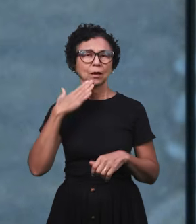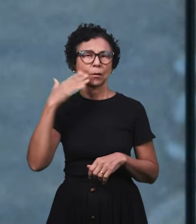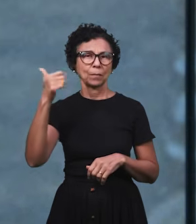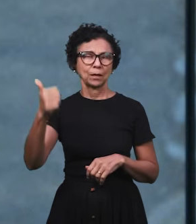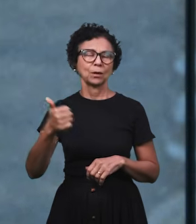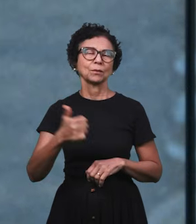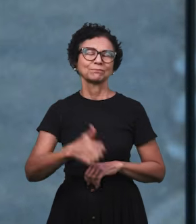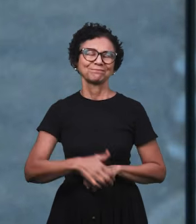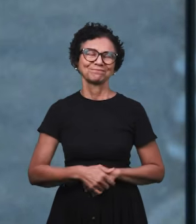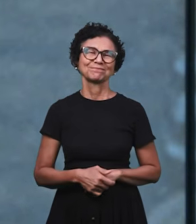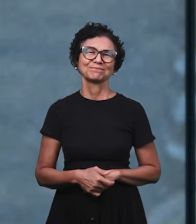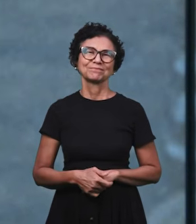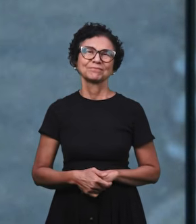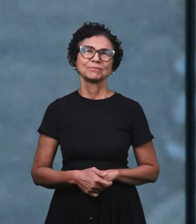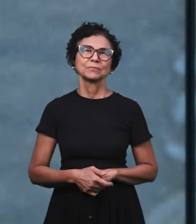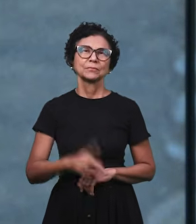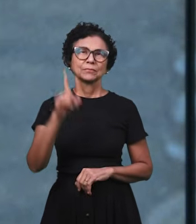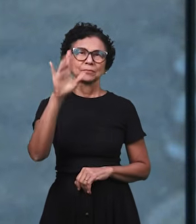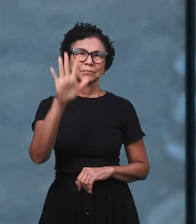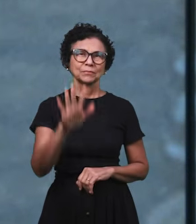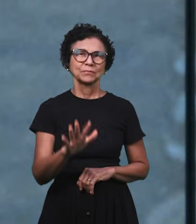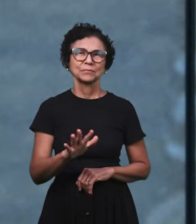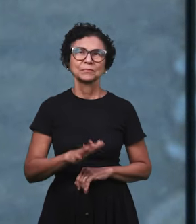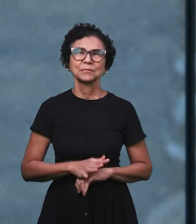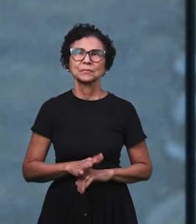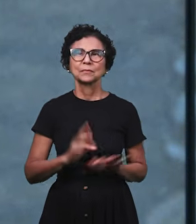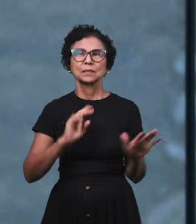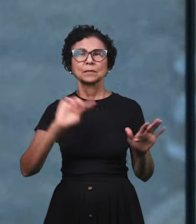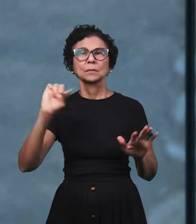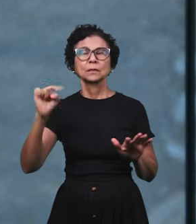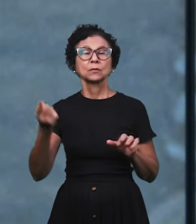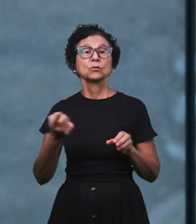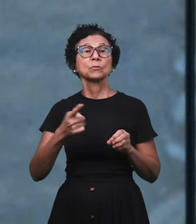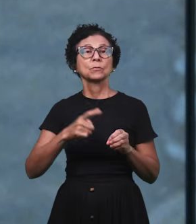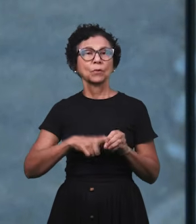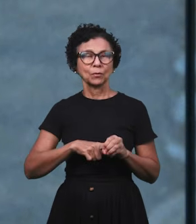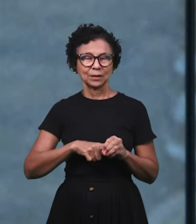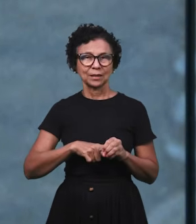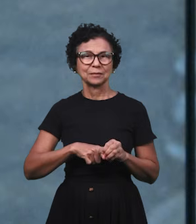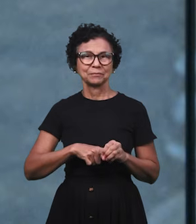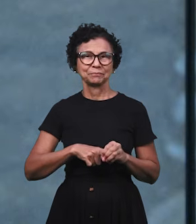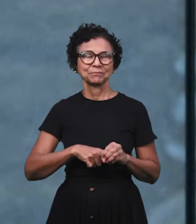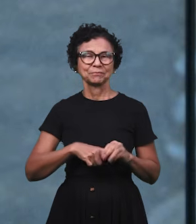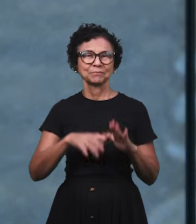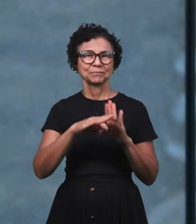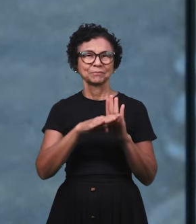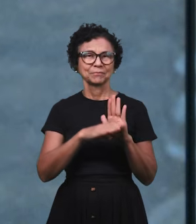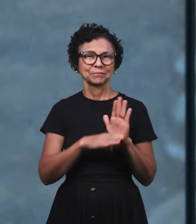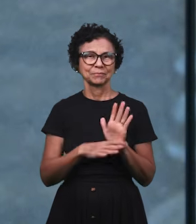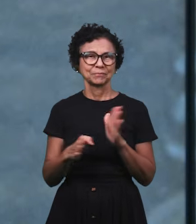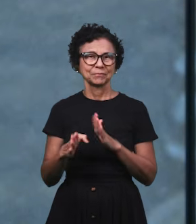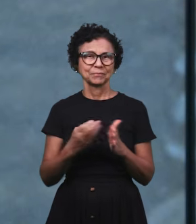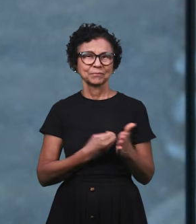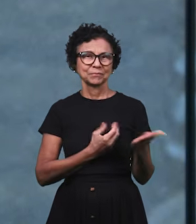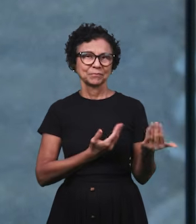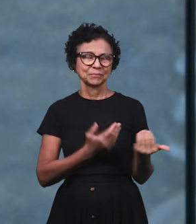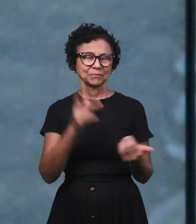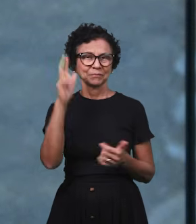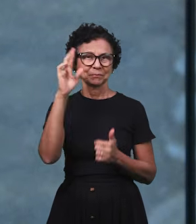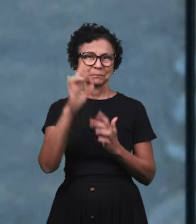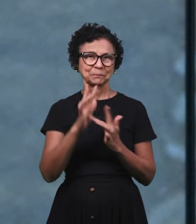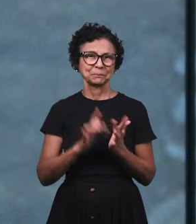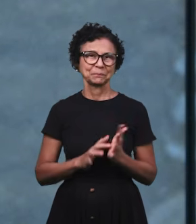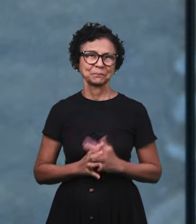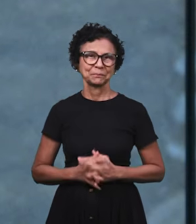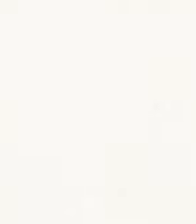coisa que nós temos, tá bom? Deus abençoe. Se Deus quiser, semana que vem a gente está de volta com mais uma edição do programa Os Dias da Minha Mocidade. A paz